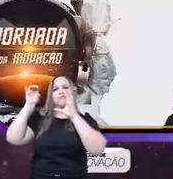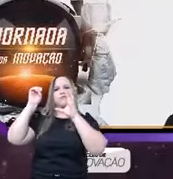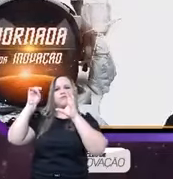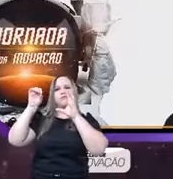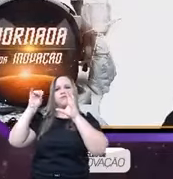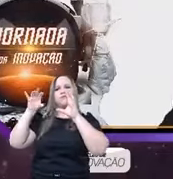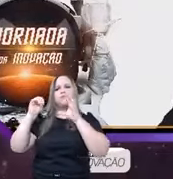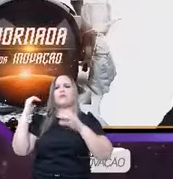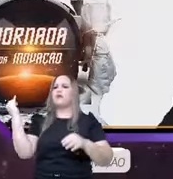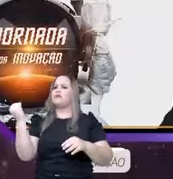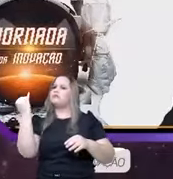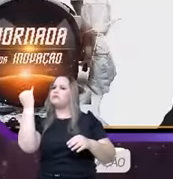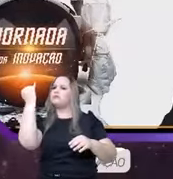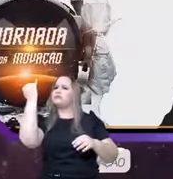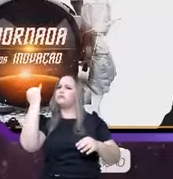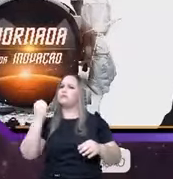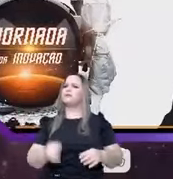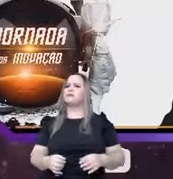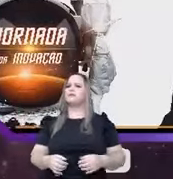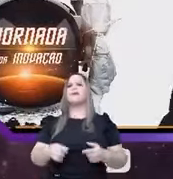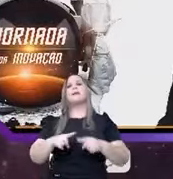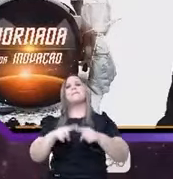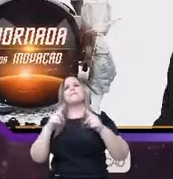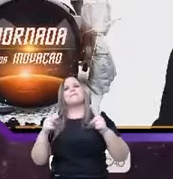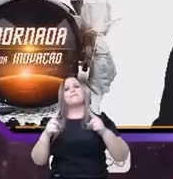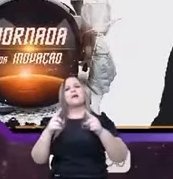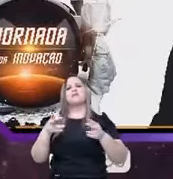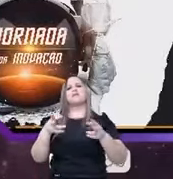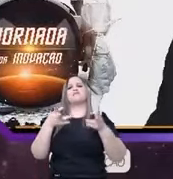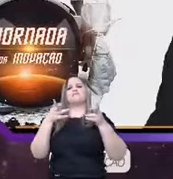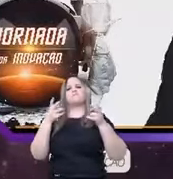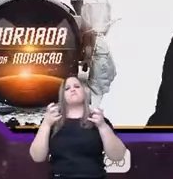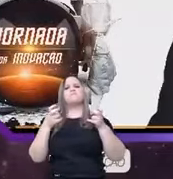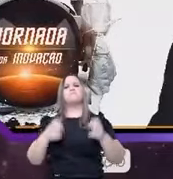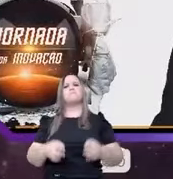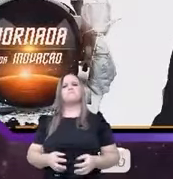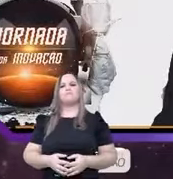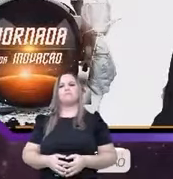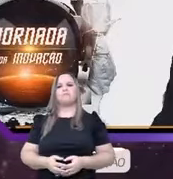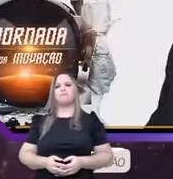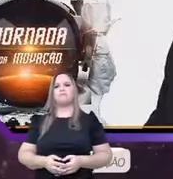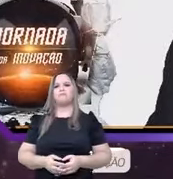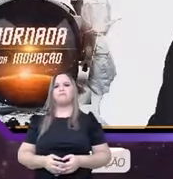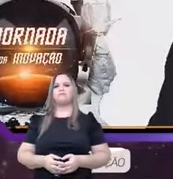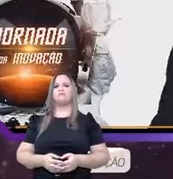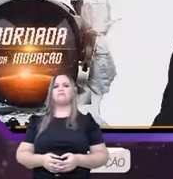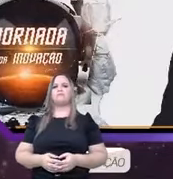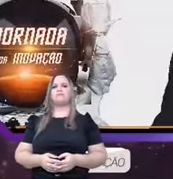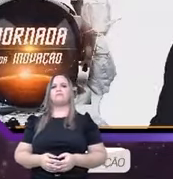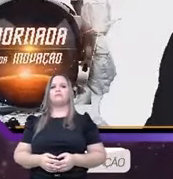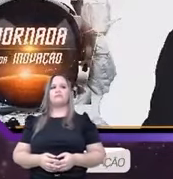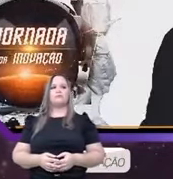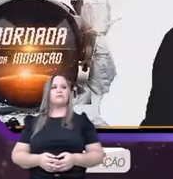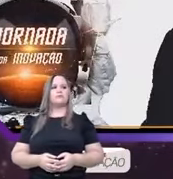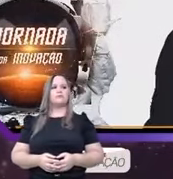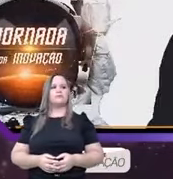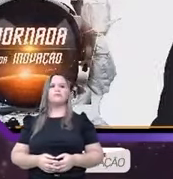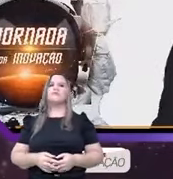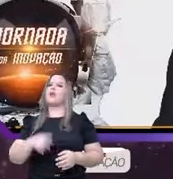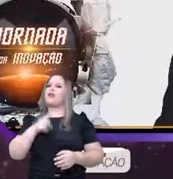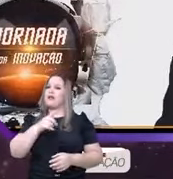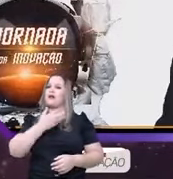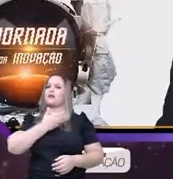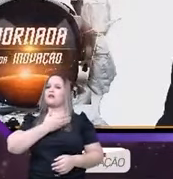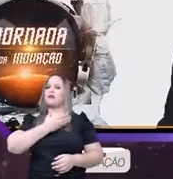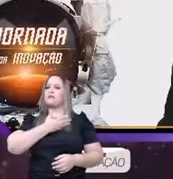extremamente importante, mas eu vejo isso, né? E faço menção, inclusive, a um colega da promotoria, que também eu